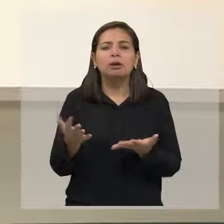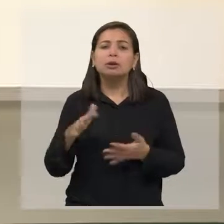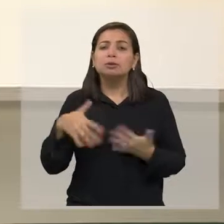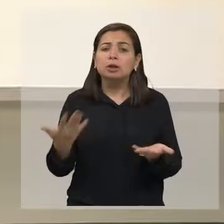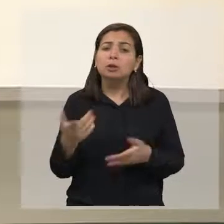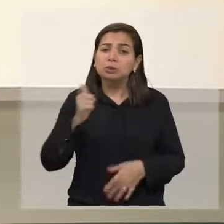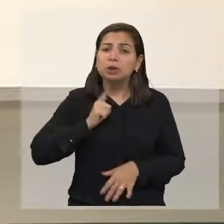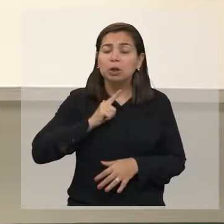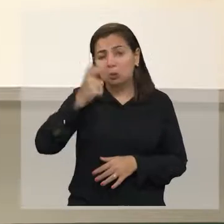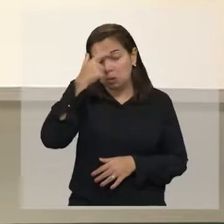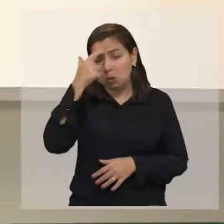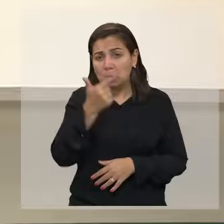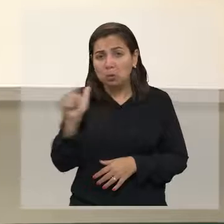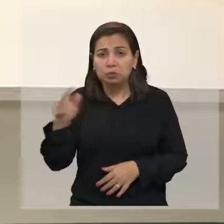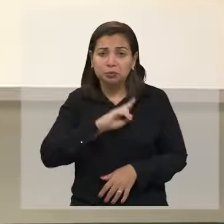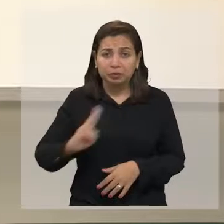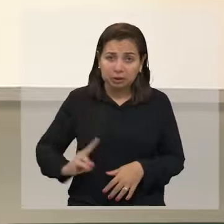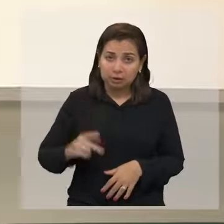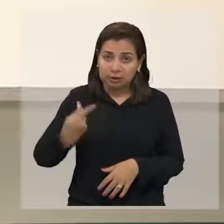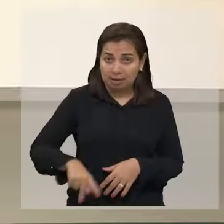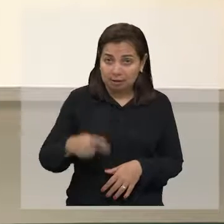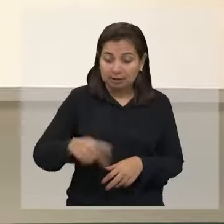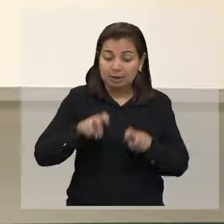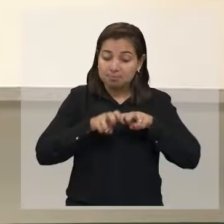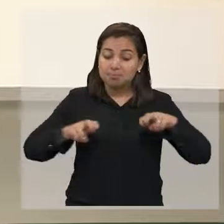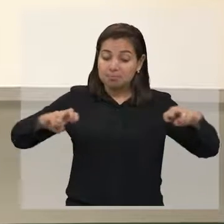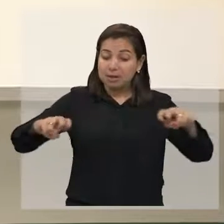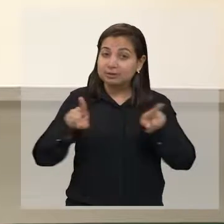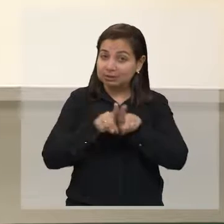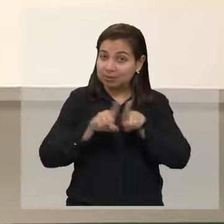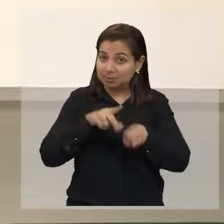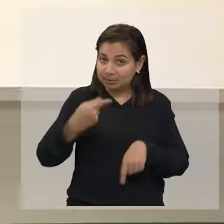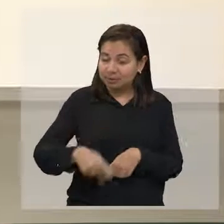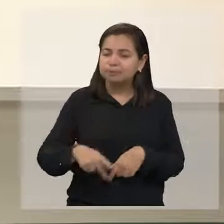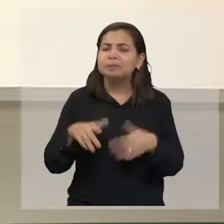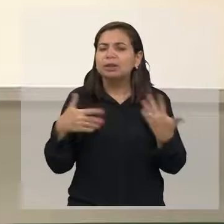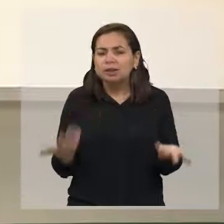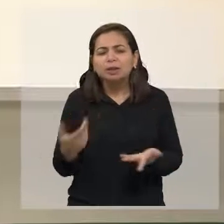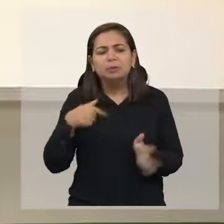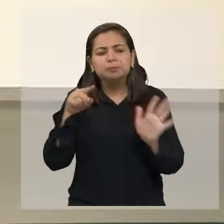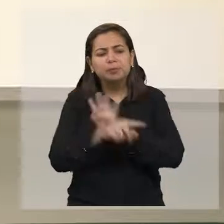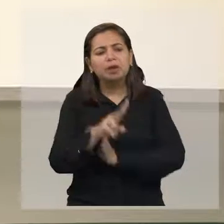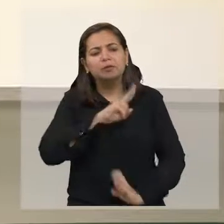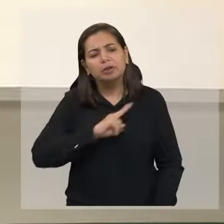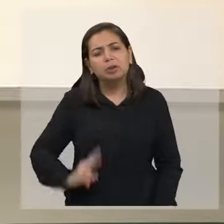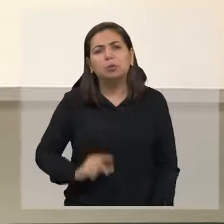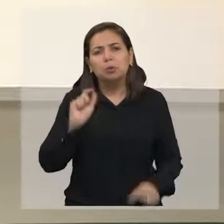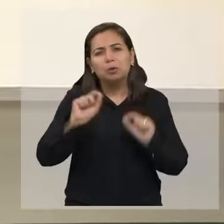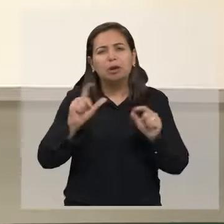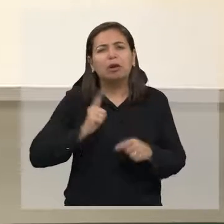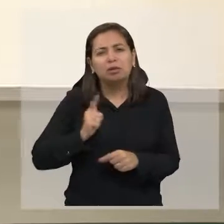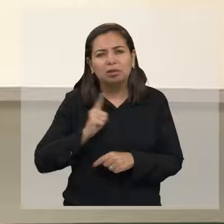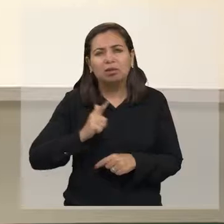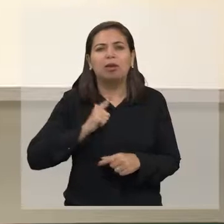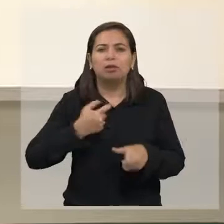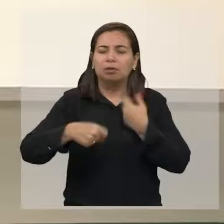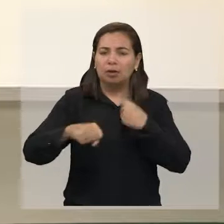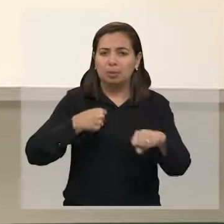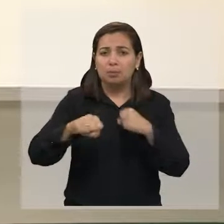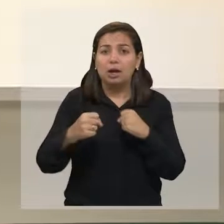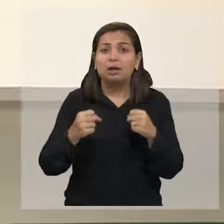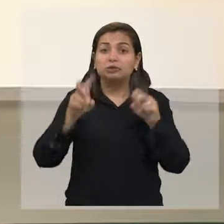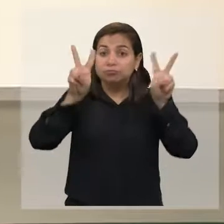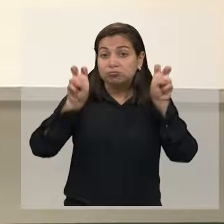aquiescência dos demais vereadores da casa, da mesa diretora. Vereador, há um momento em que se debate muito